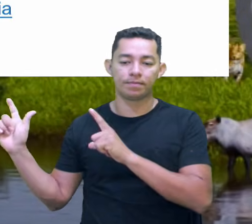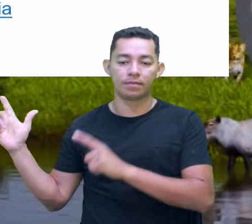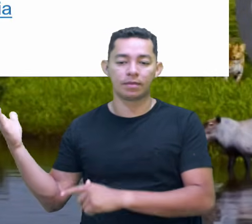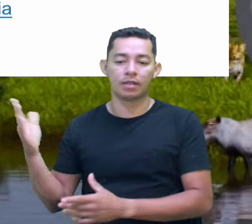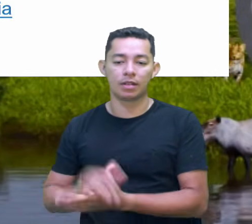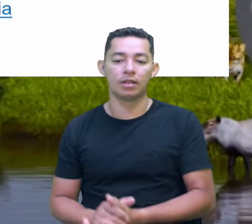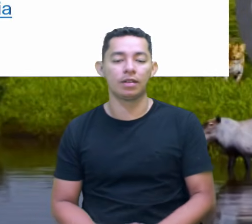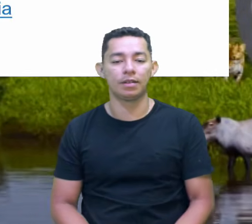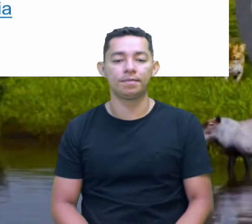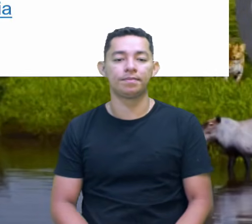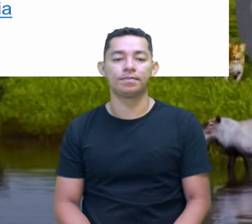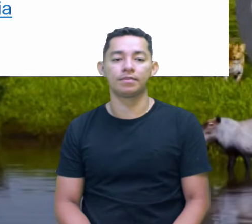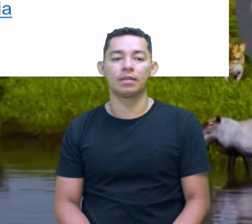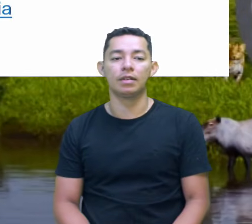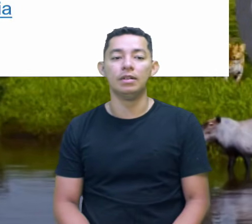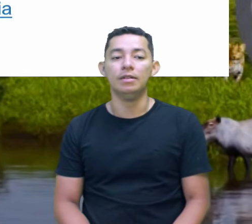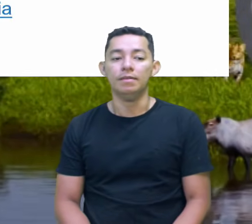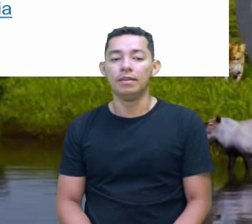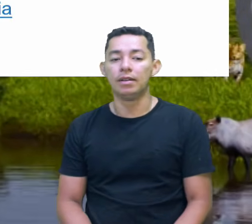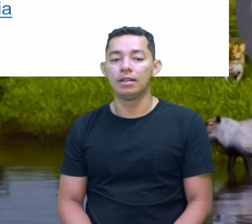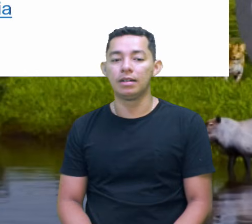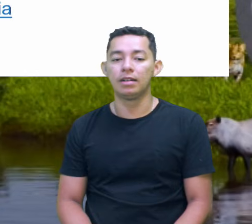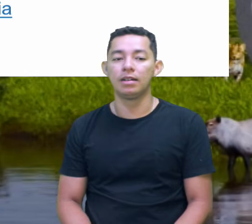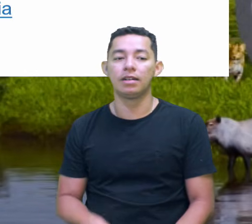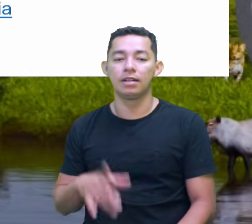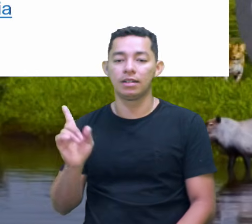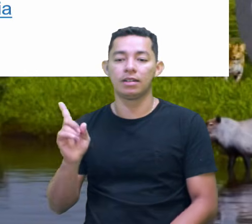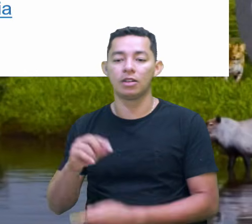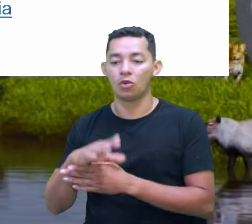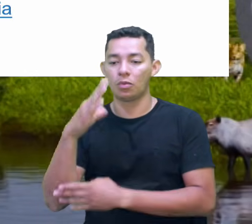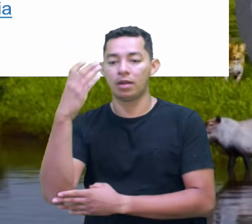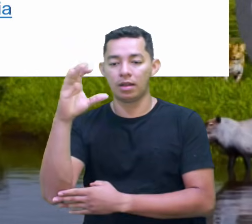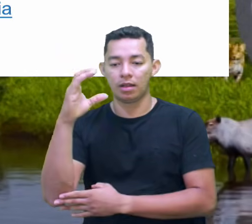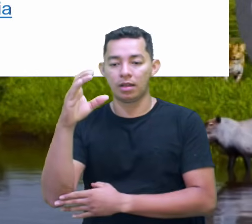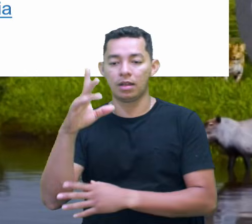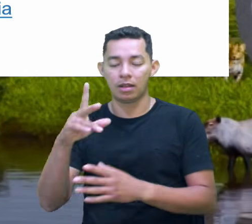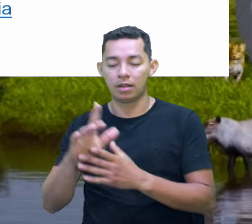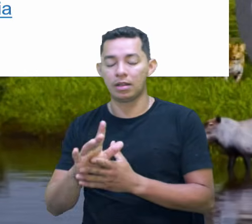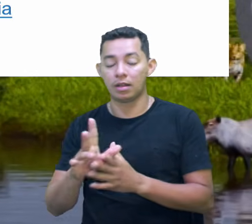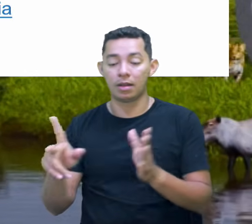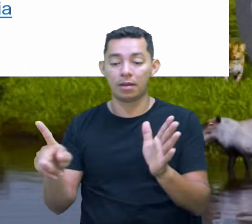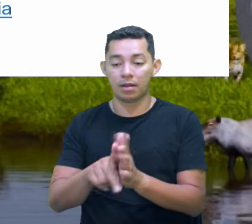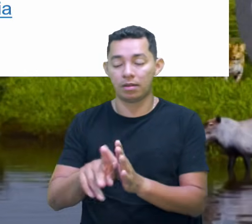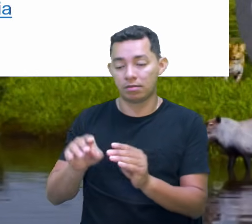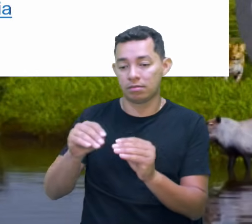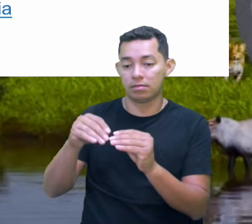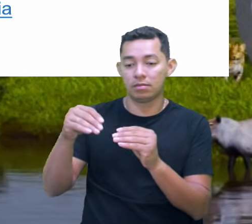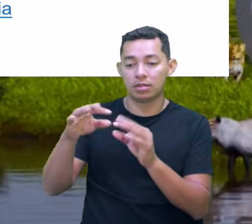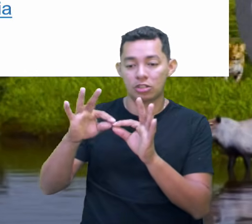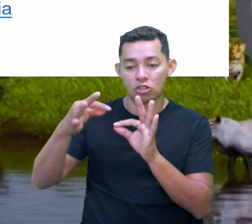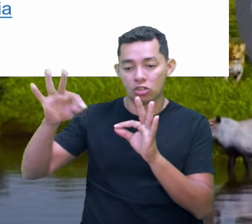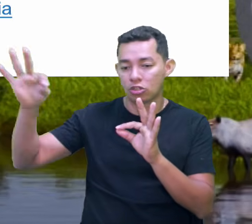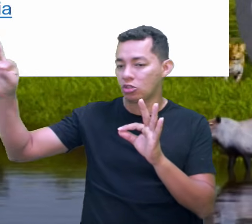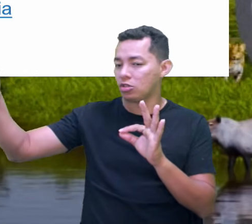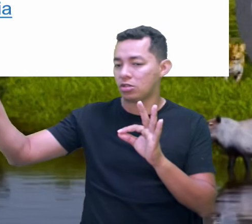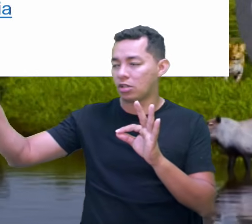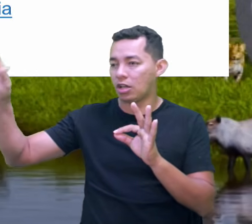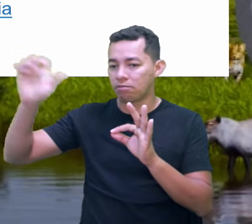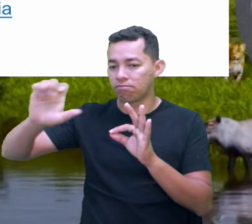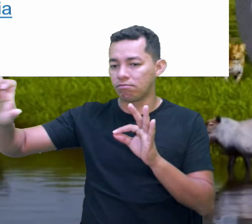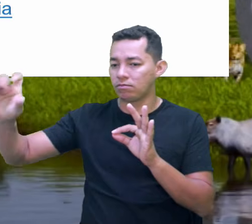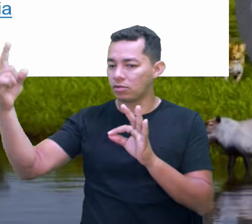isso, material aqui. Ó, ela não é uma ciência isolada. Como assim, professor? Ela não